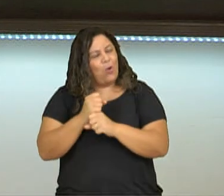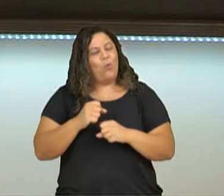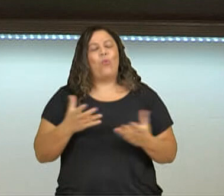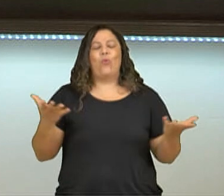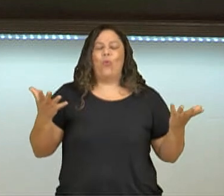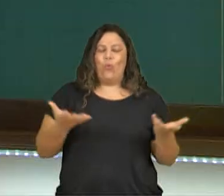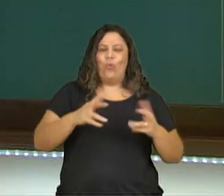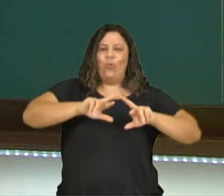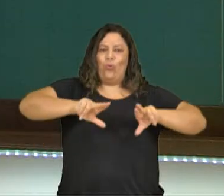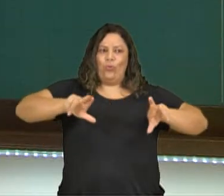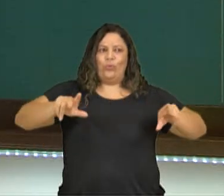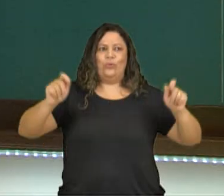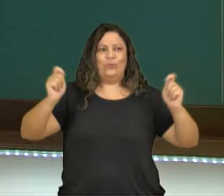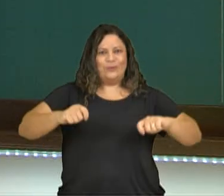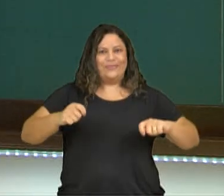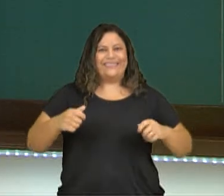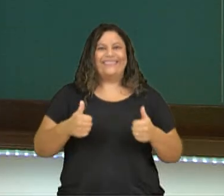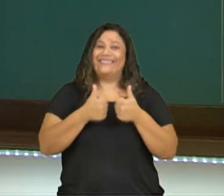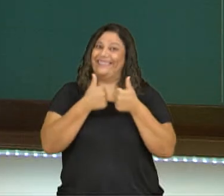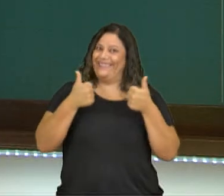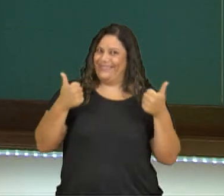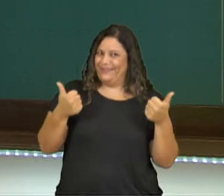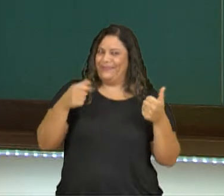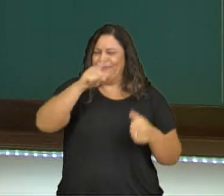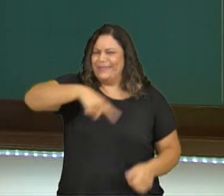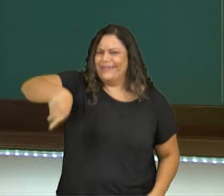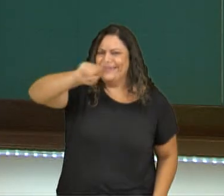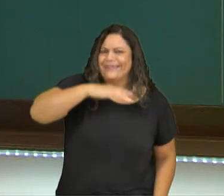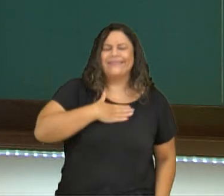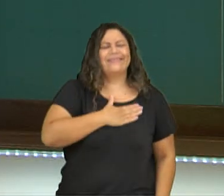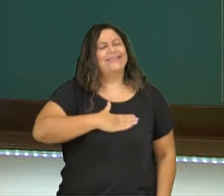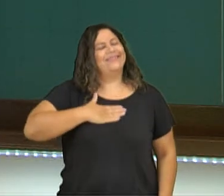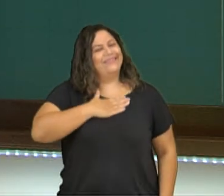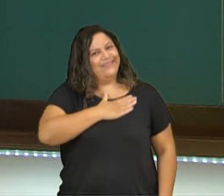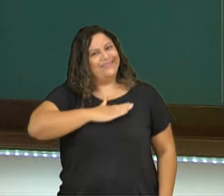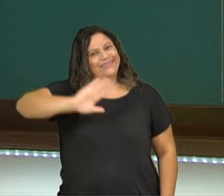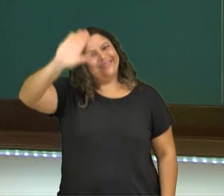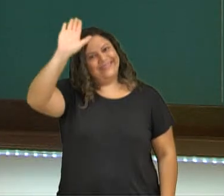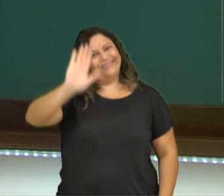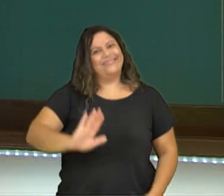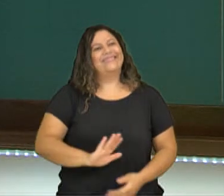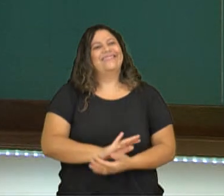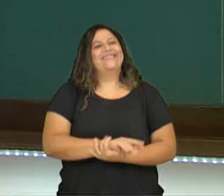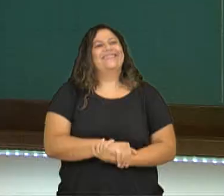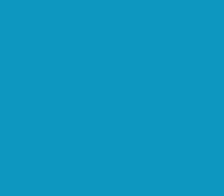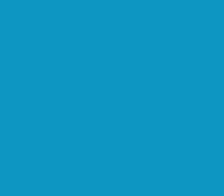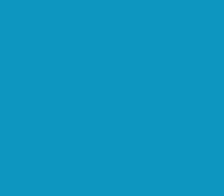rendimento, tá certo? Espero que vocês tenham gostado e até breve.